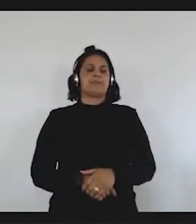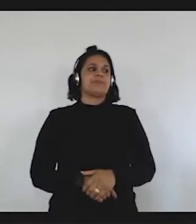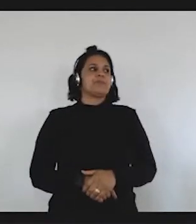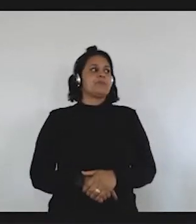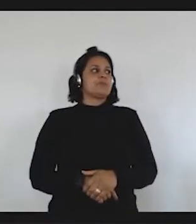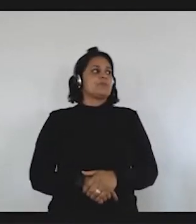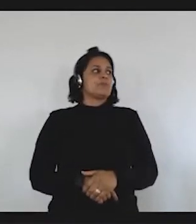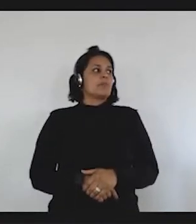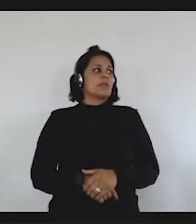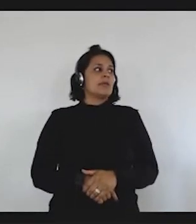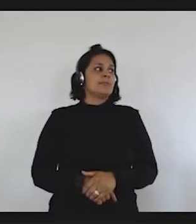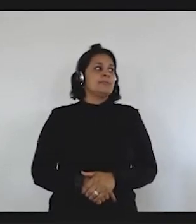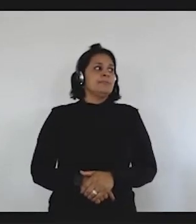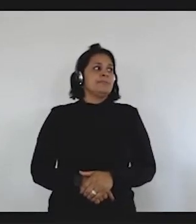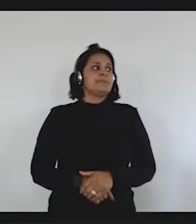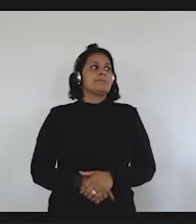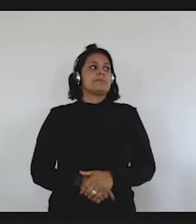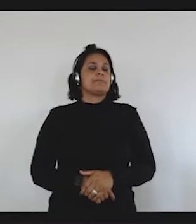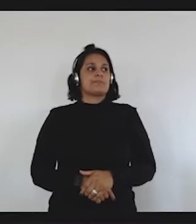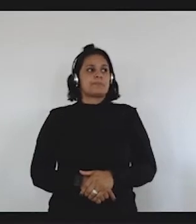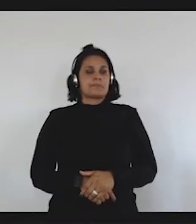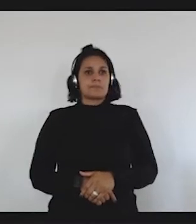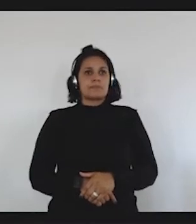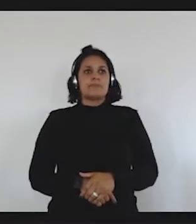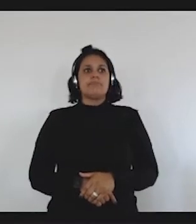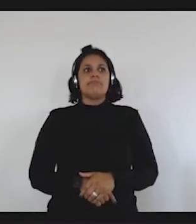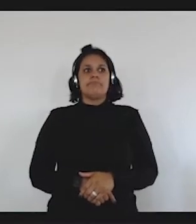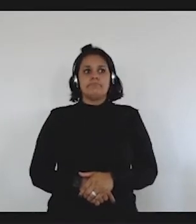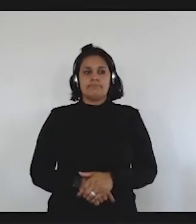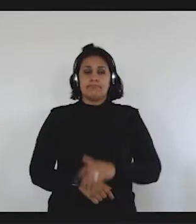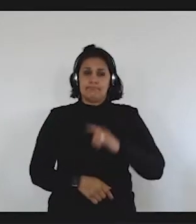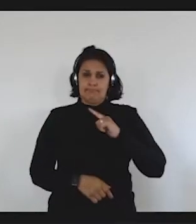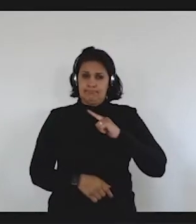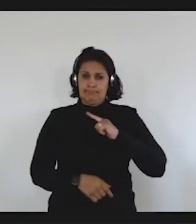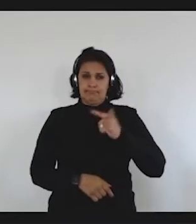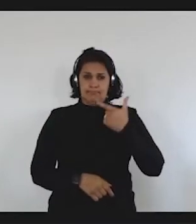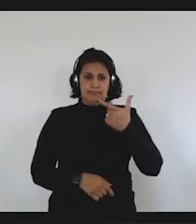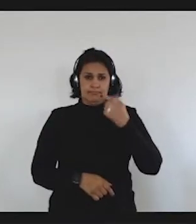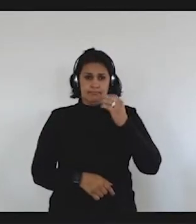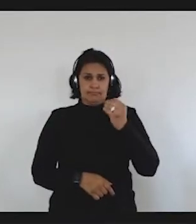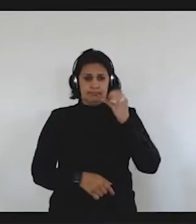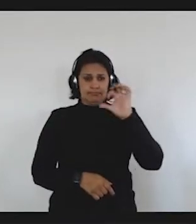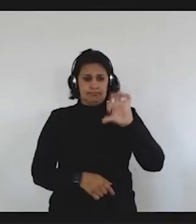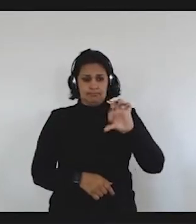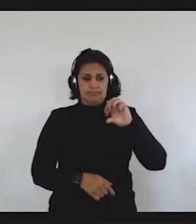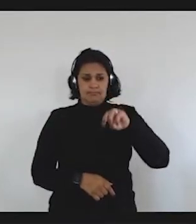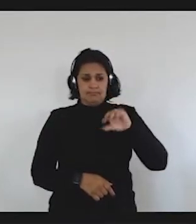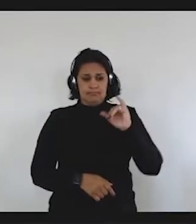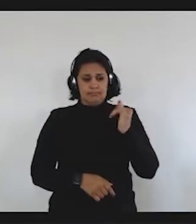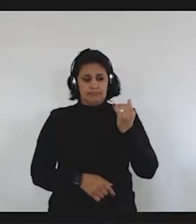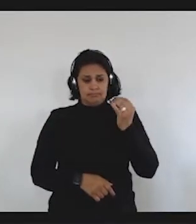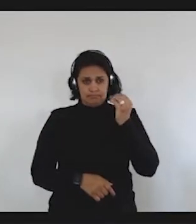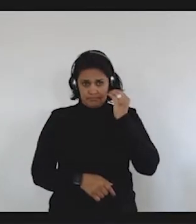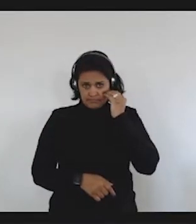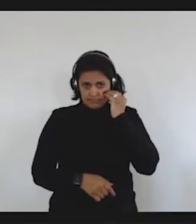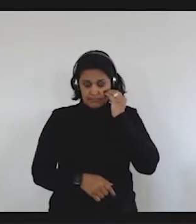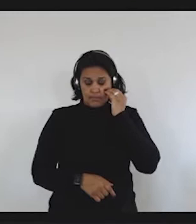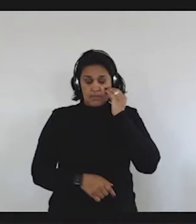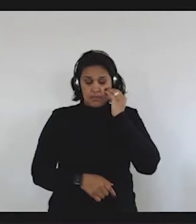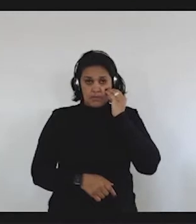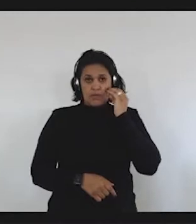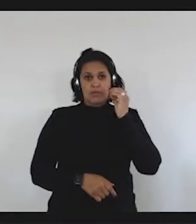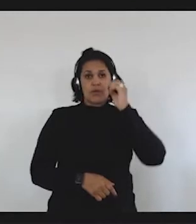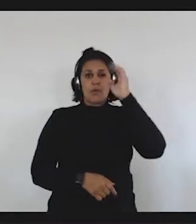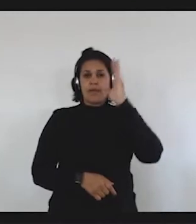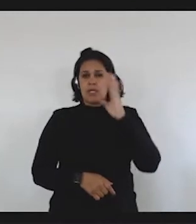Como proteger mais de 209 milhões de brasileiros